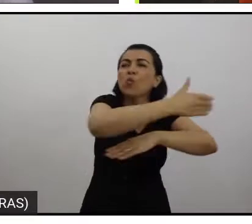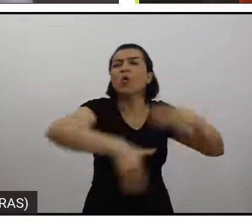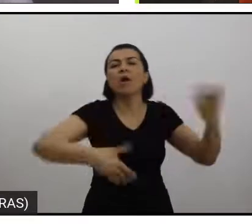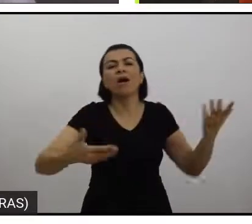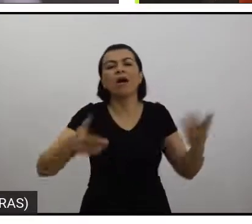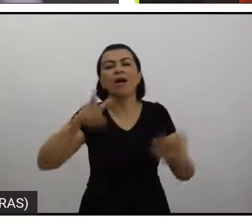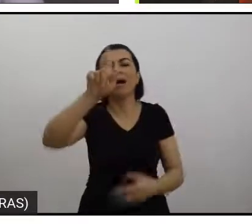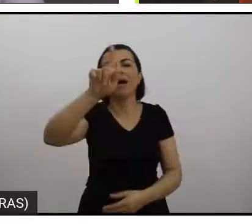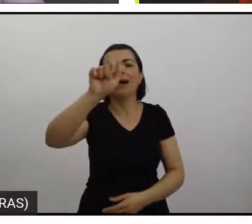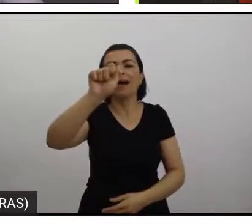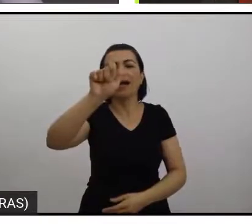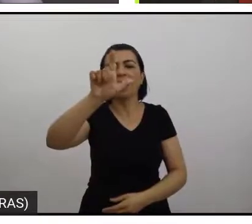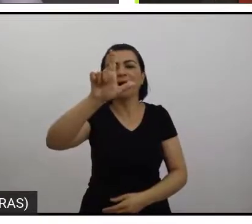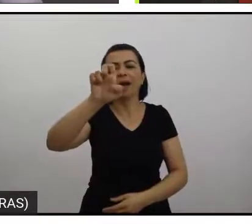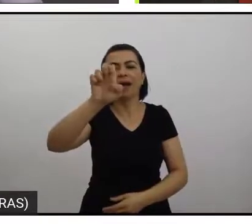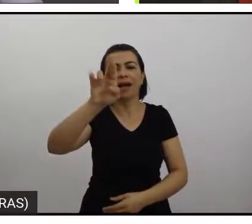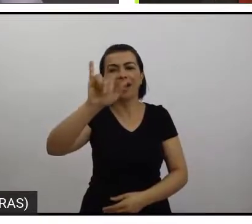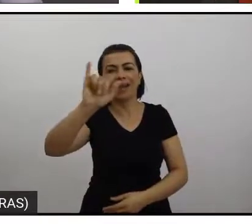MIS.